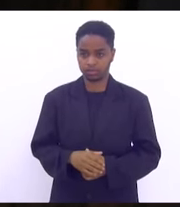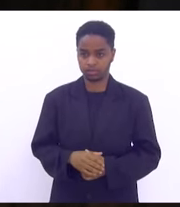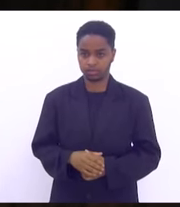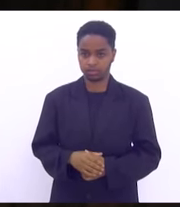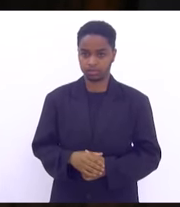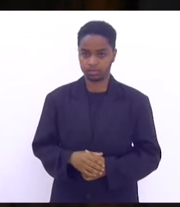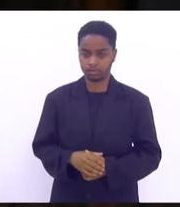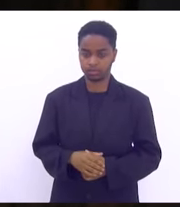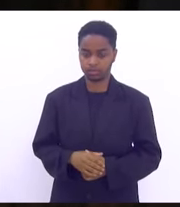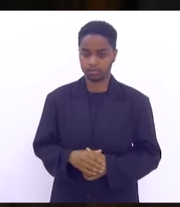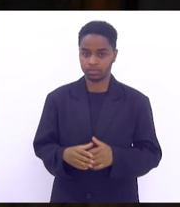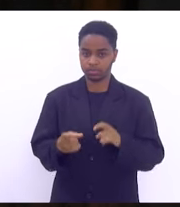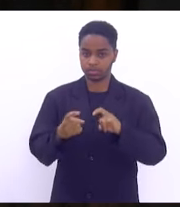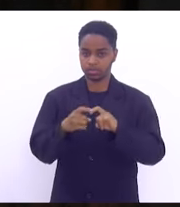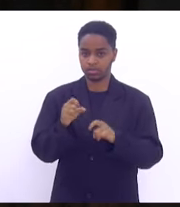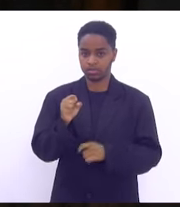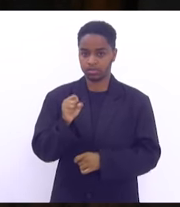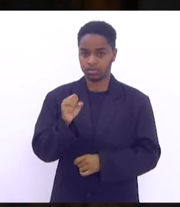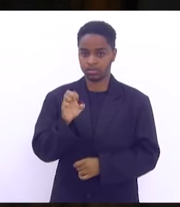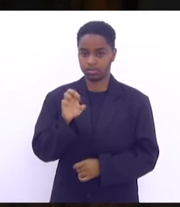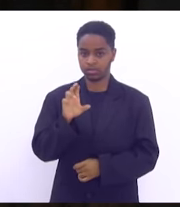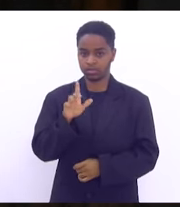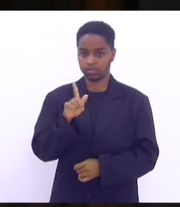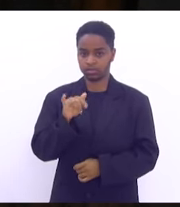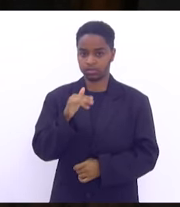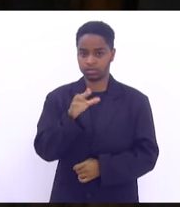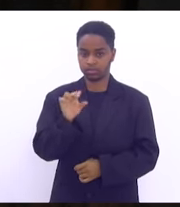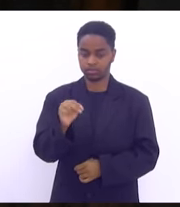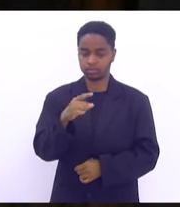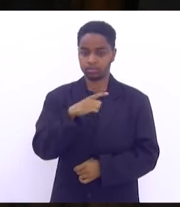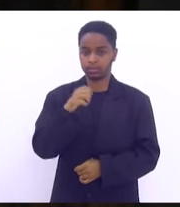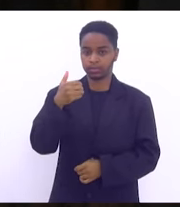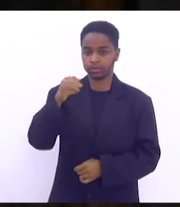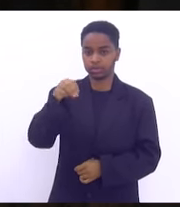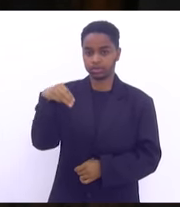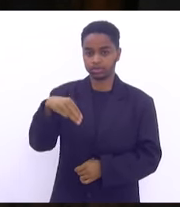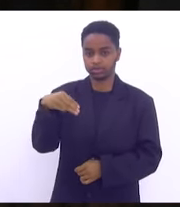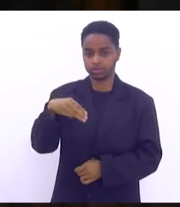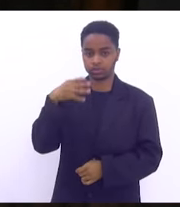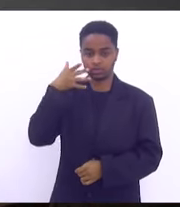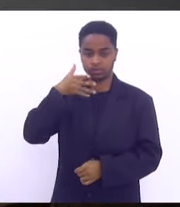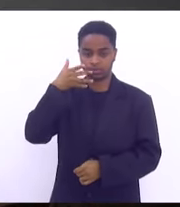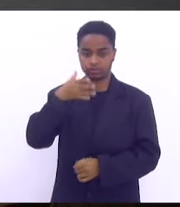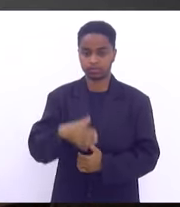doutor Serginho. Vossa Excelência dispõe de 10 minutos.